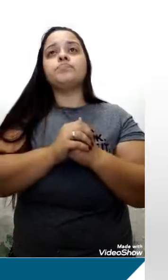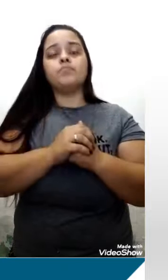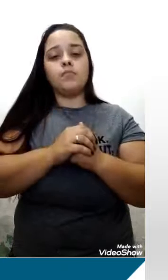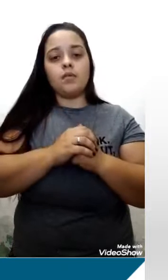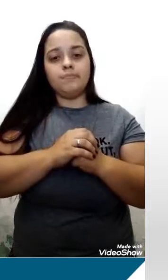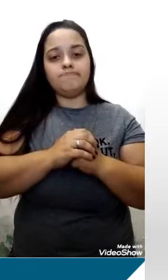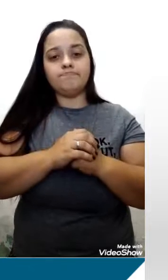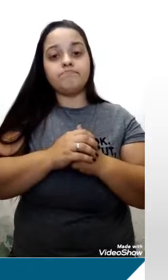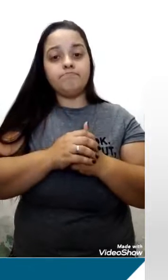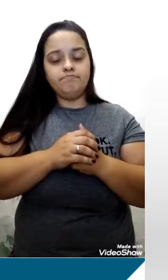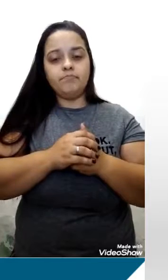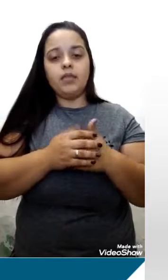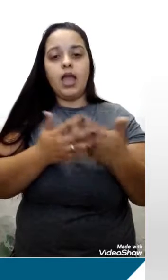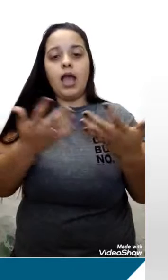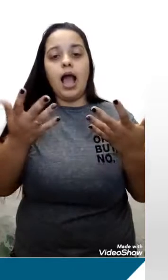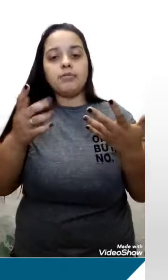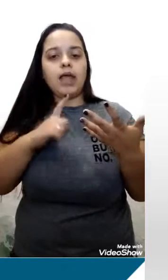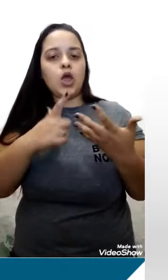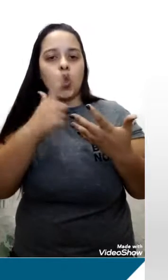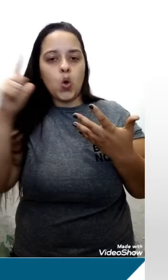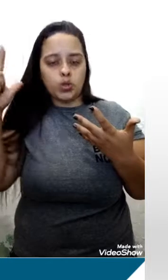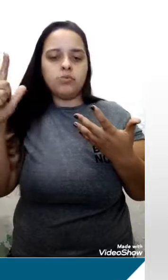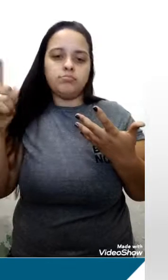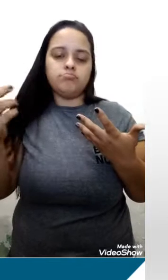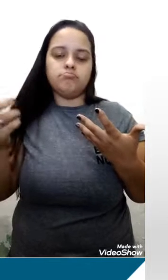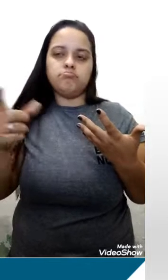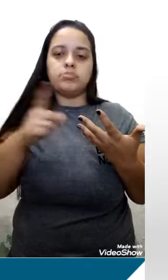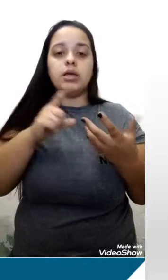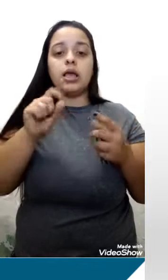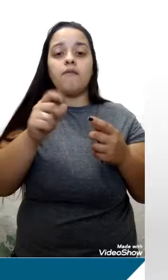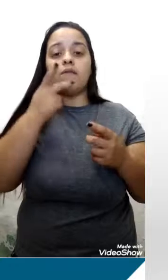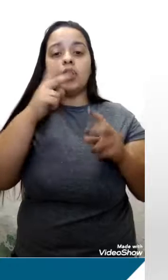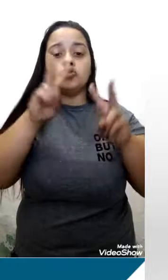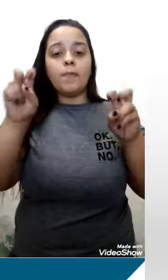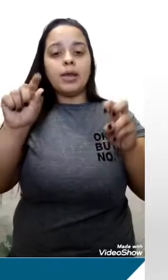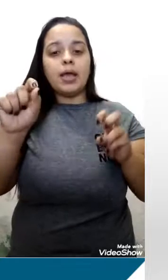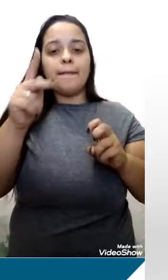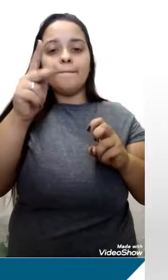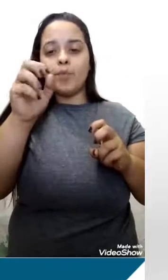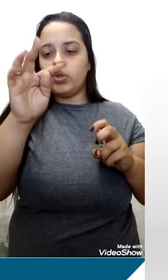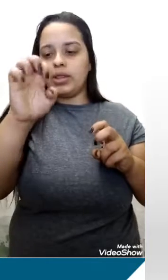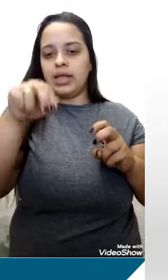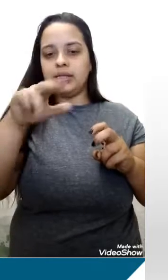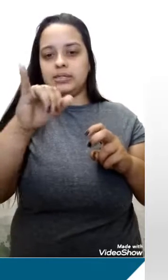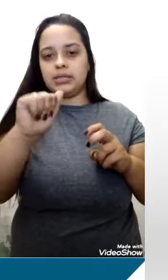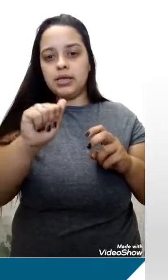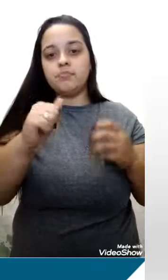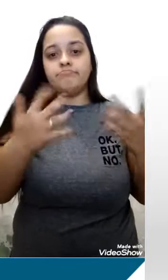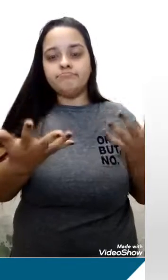trabalho. Bom, além de trabalho, o módulo também trata dos estudos de